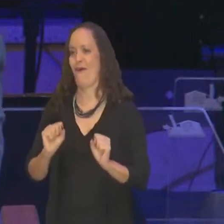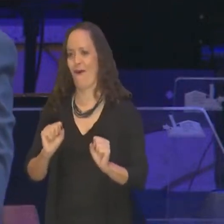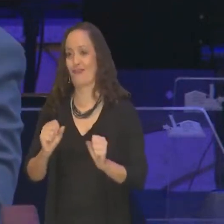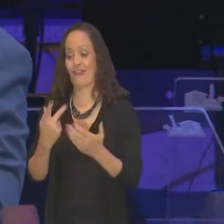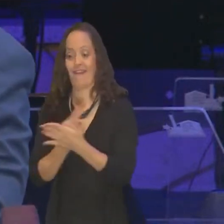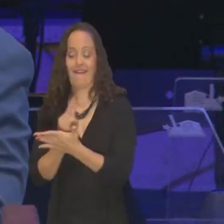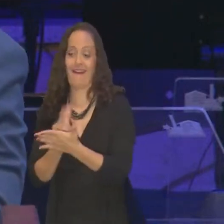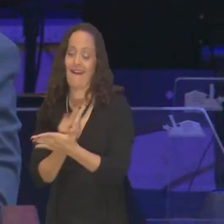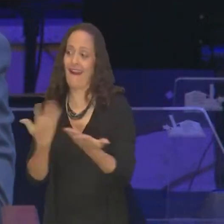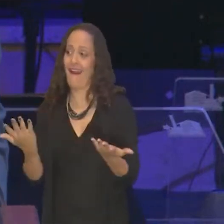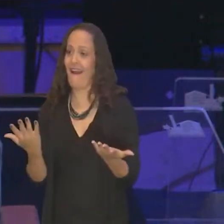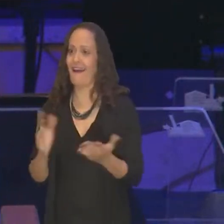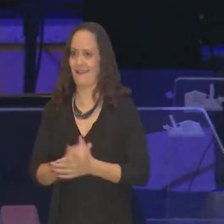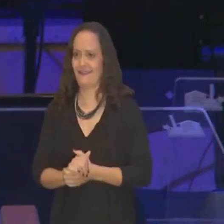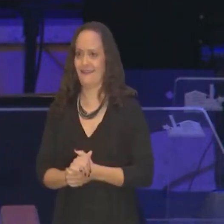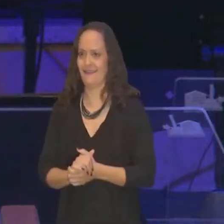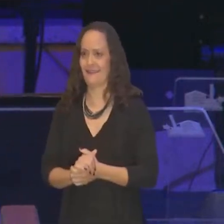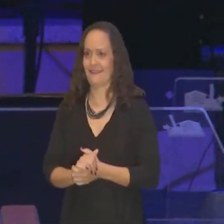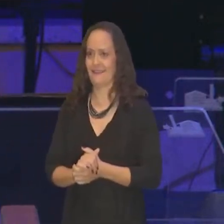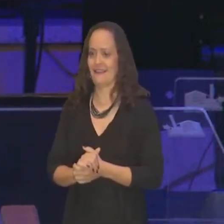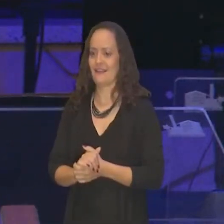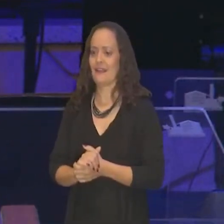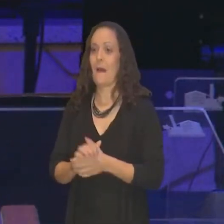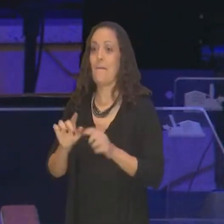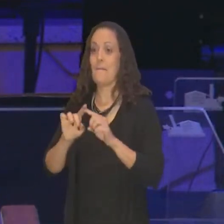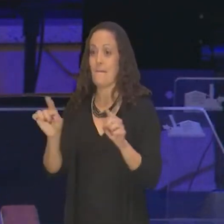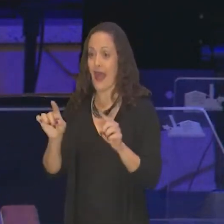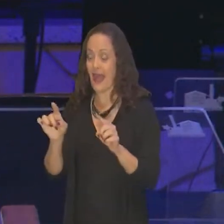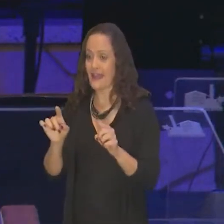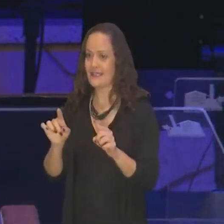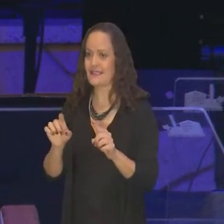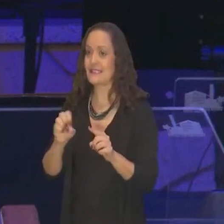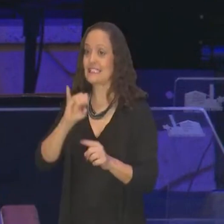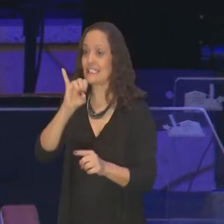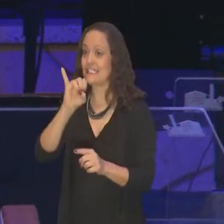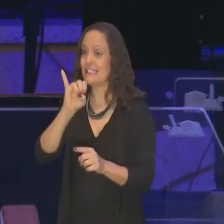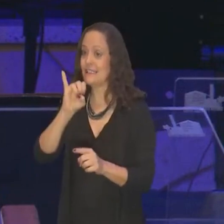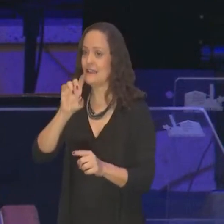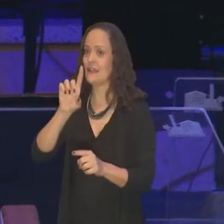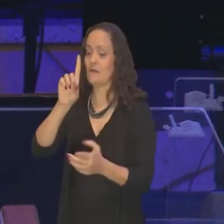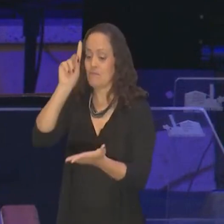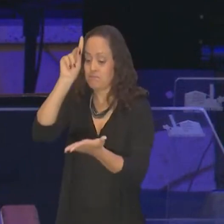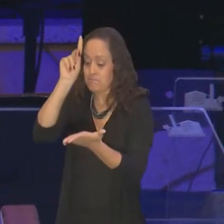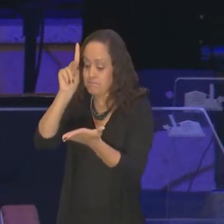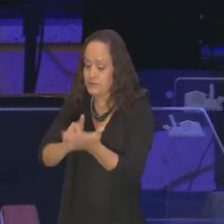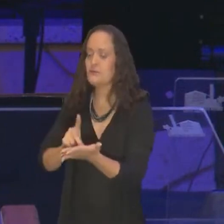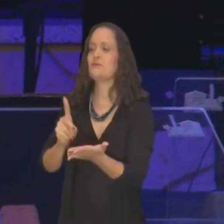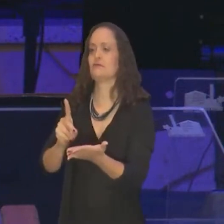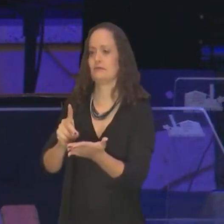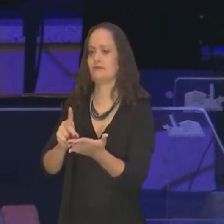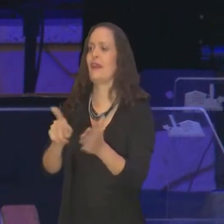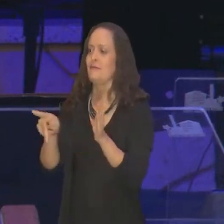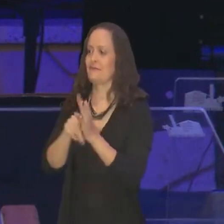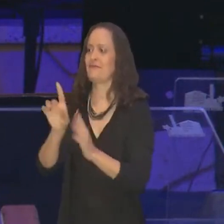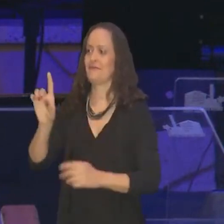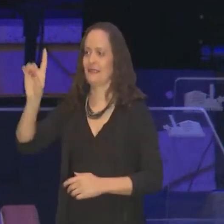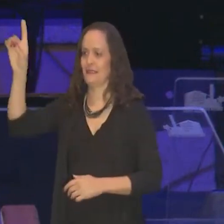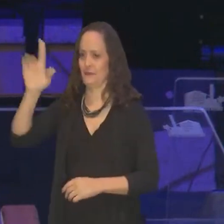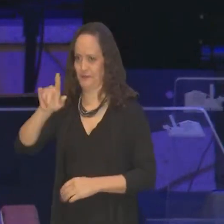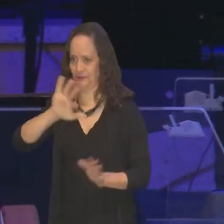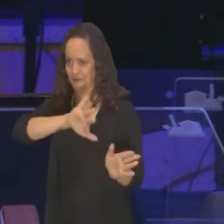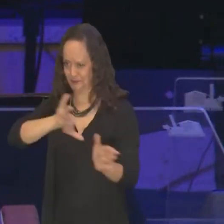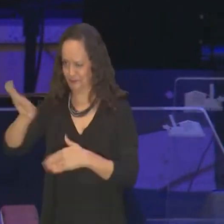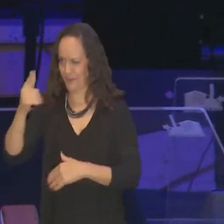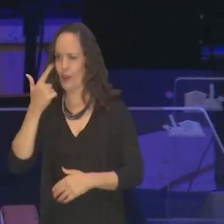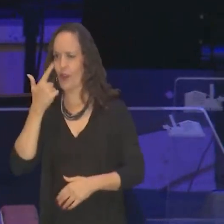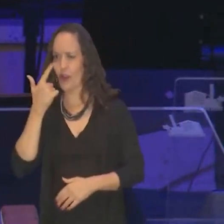do profeta ser verdadeiro era quando aquela profecia era confirmada. Deixa eu descontrair o irmão um pouquinho.